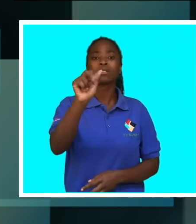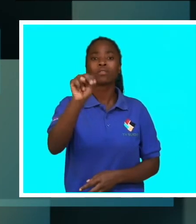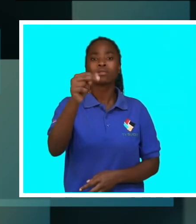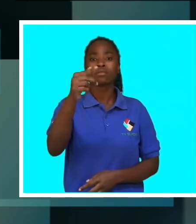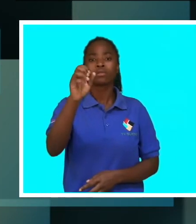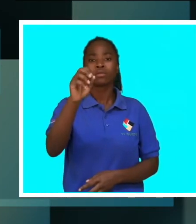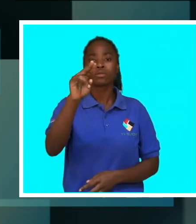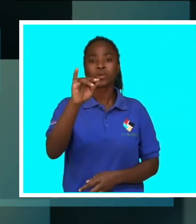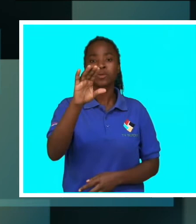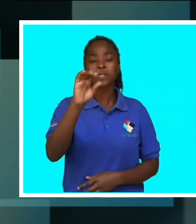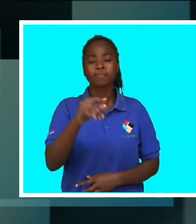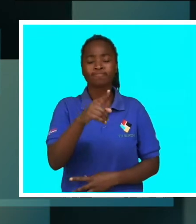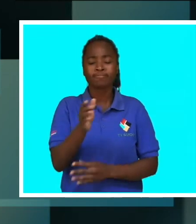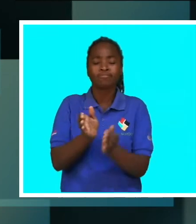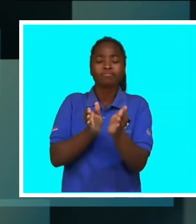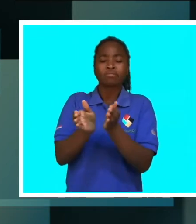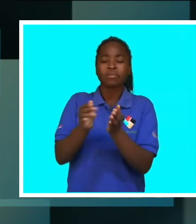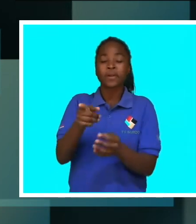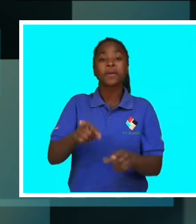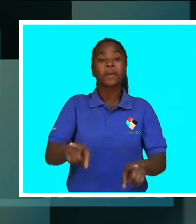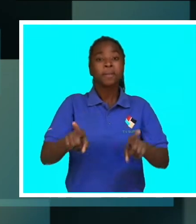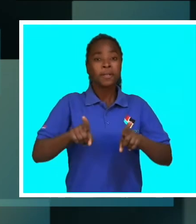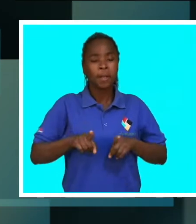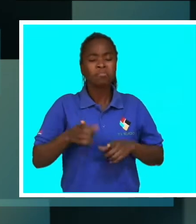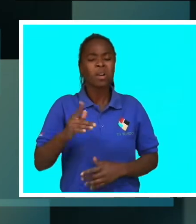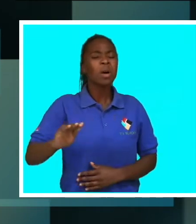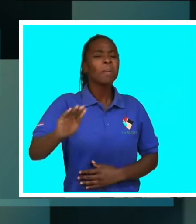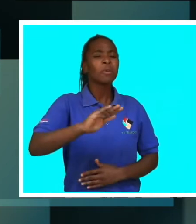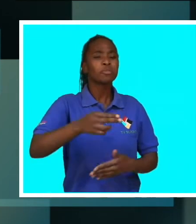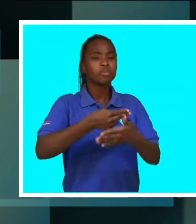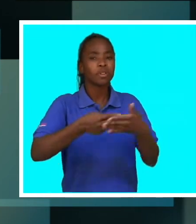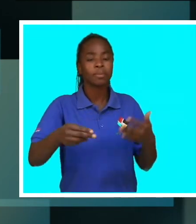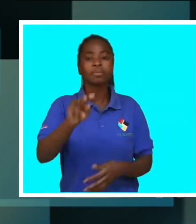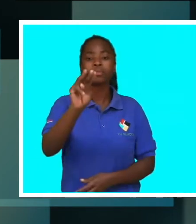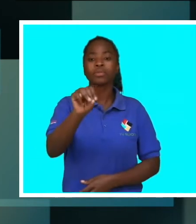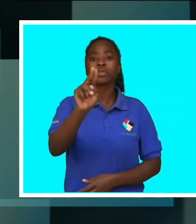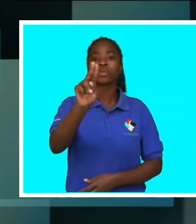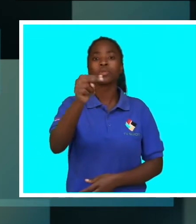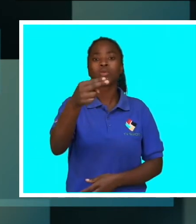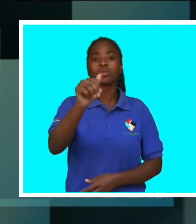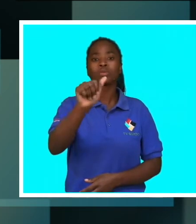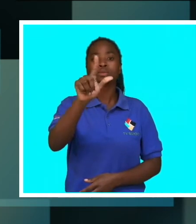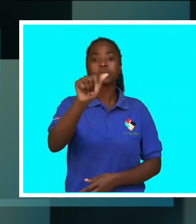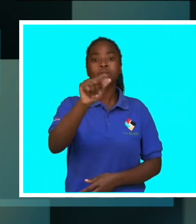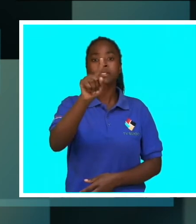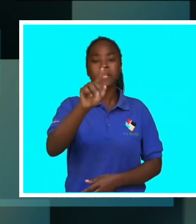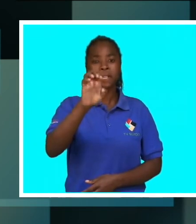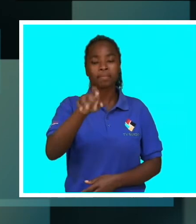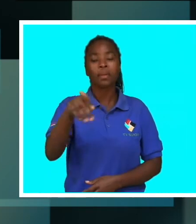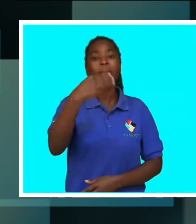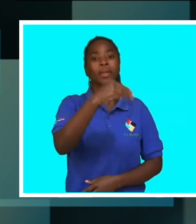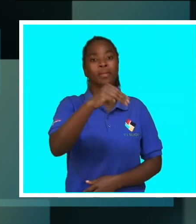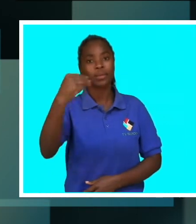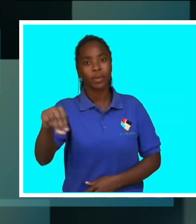senhora Felizmina António desde o passado dia 14 de setembro, no bairro de Mualaze, na